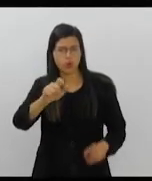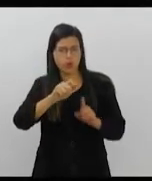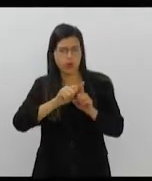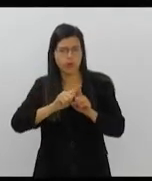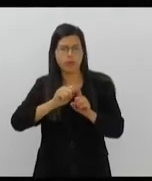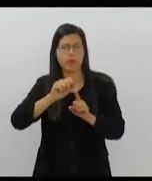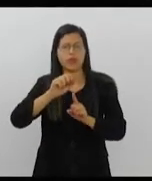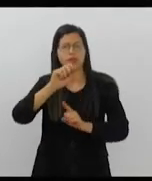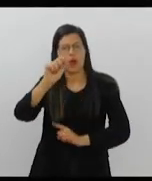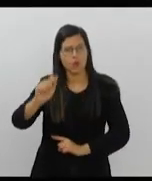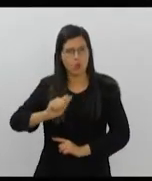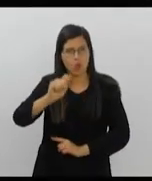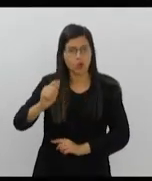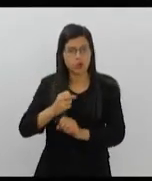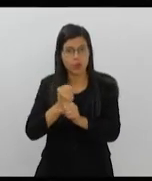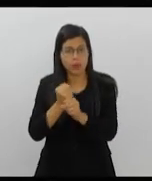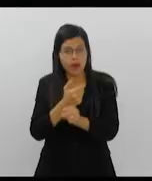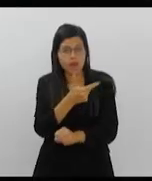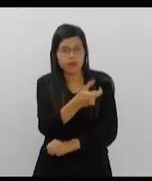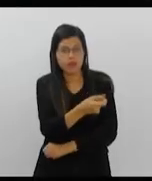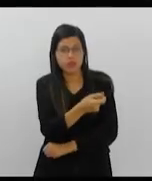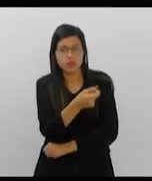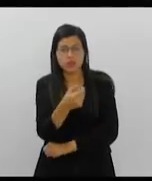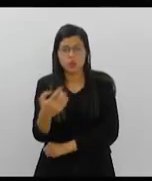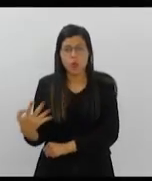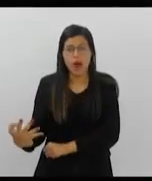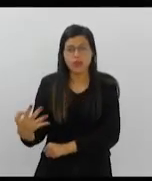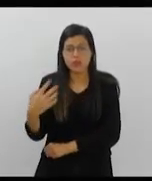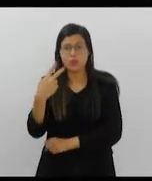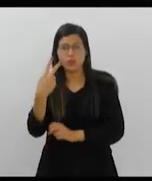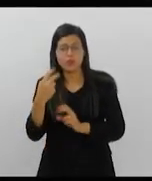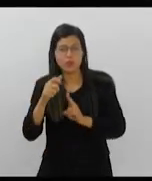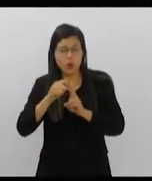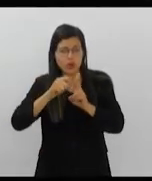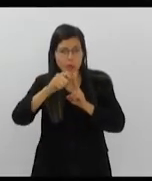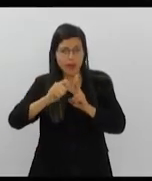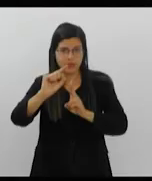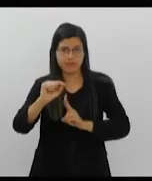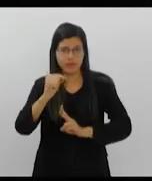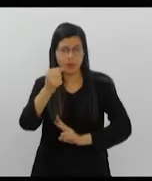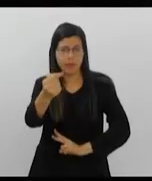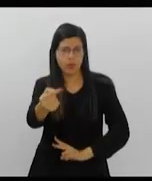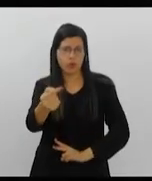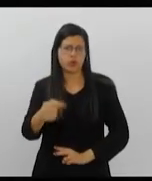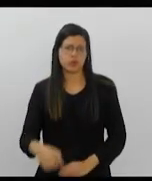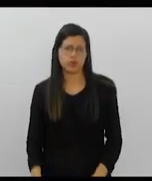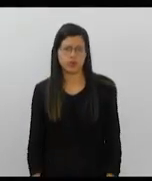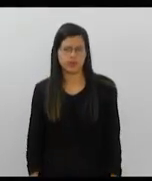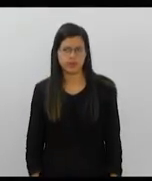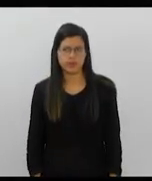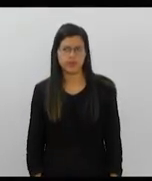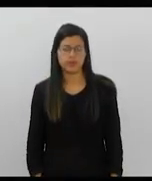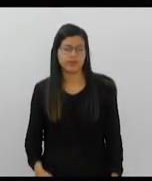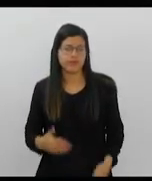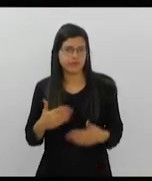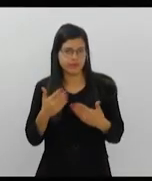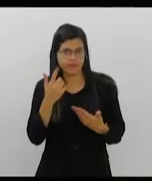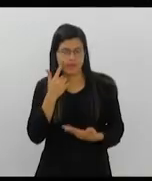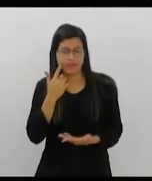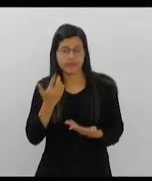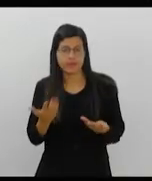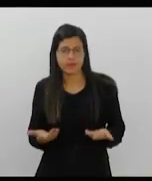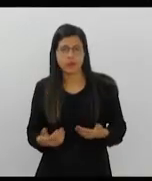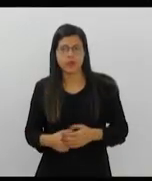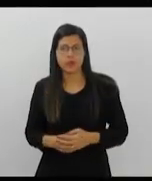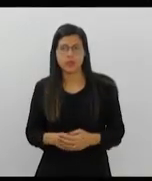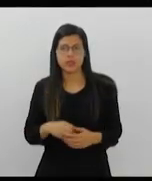24, 2 meses depois. Ora, se tiver alguma